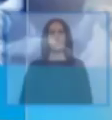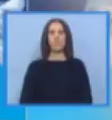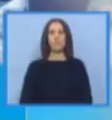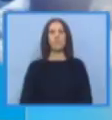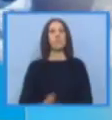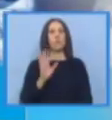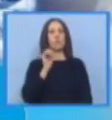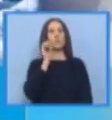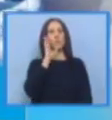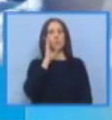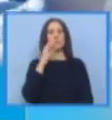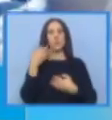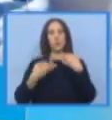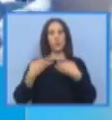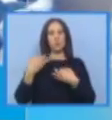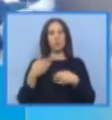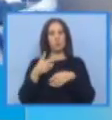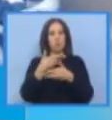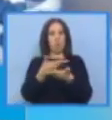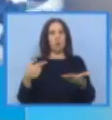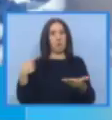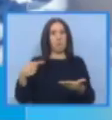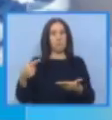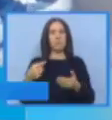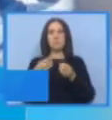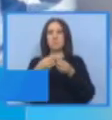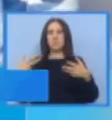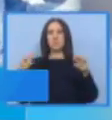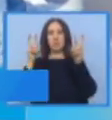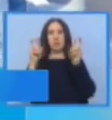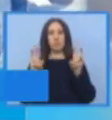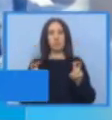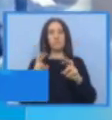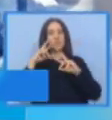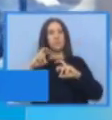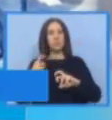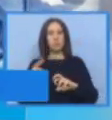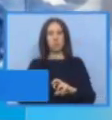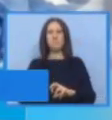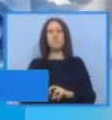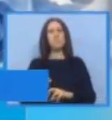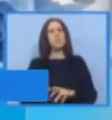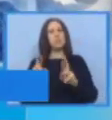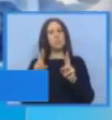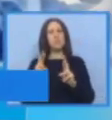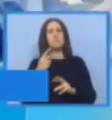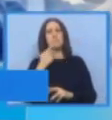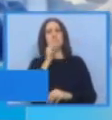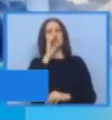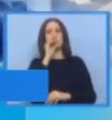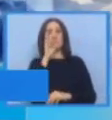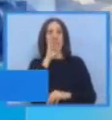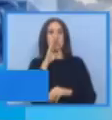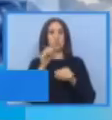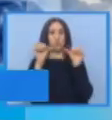Olá, muito boa tarde. A Justiça está na ordem do dia, multiplicam-se os casos sob investigação e cresce a expectativa em perceber se o